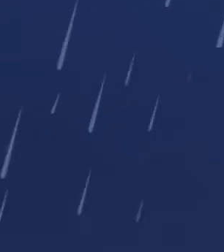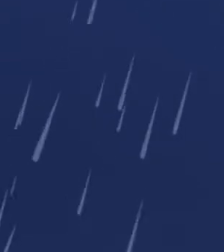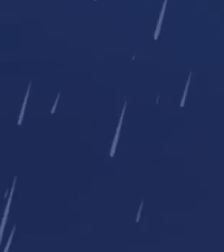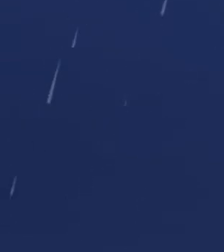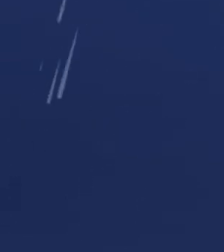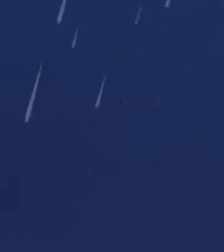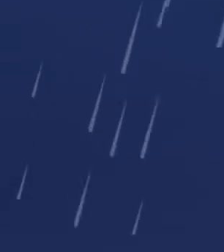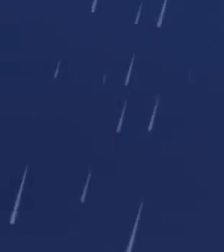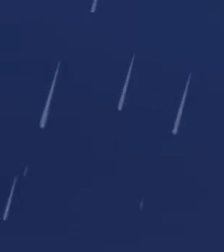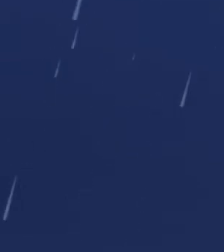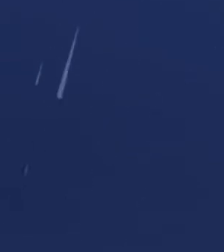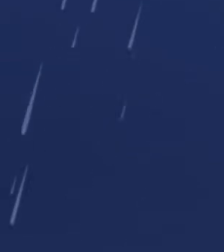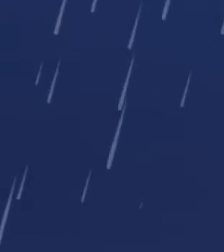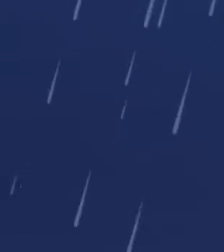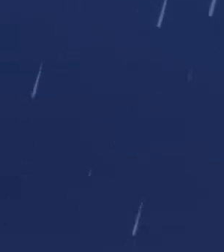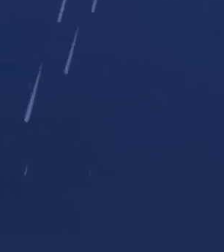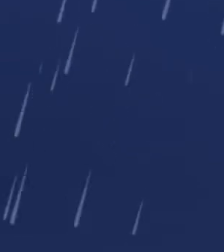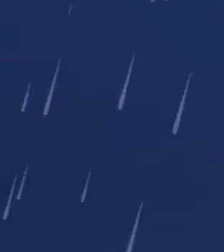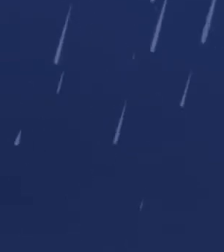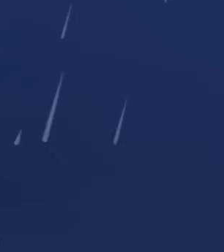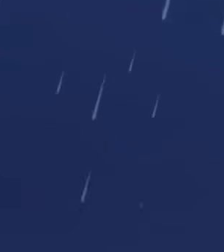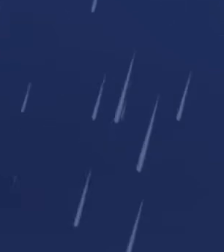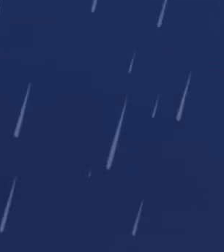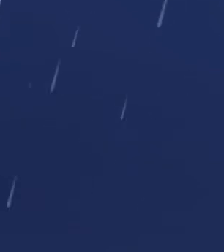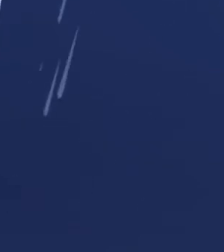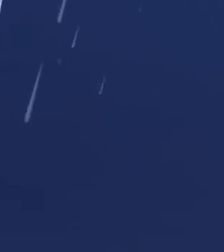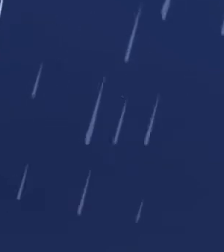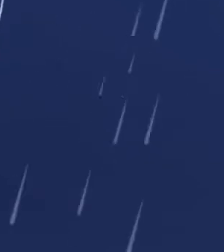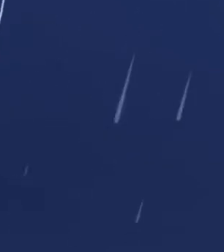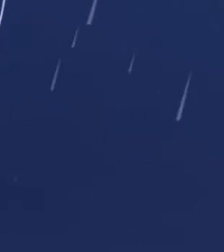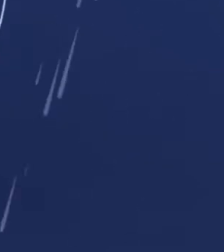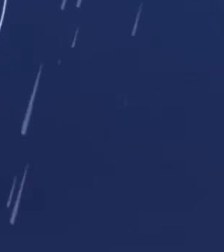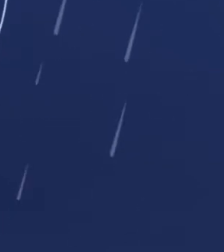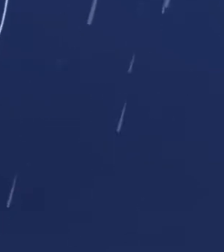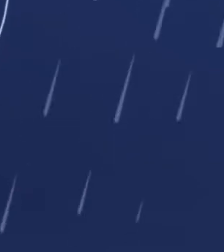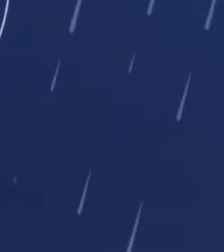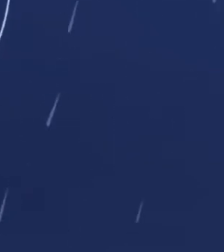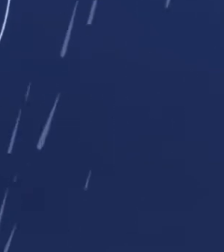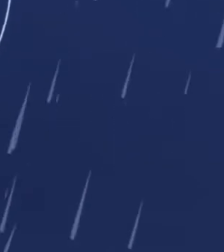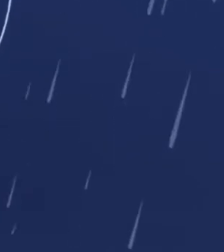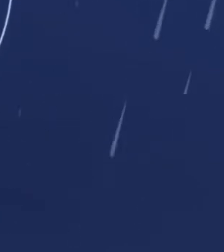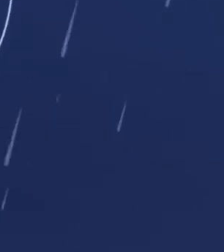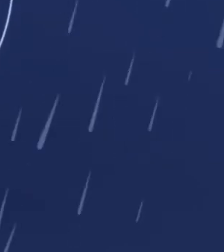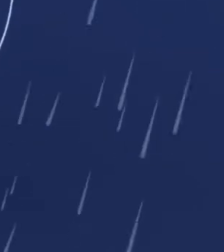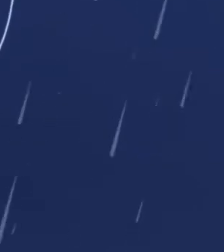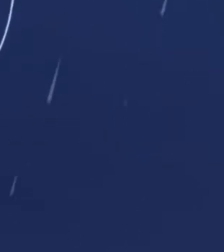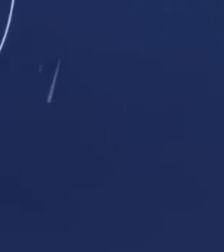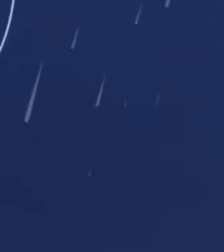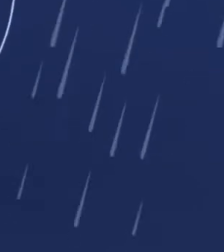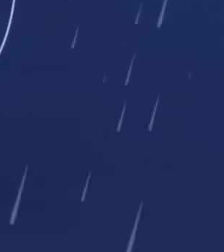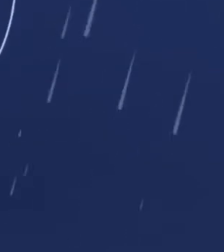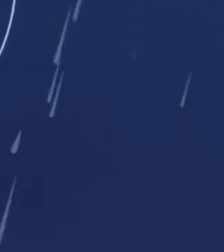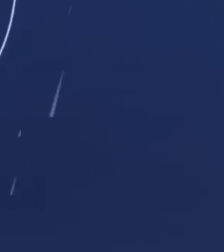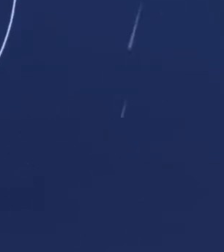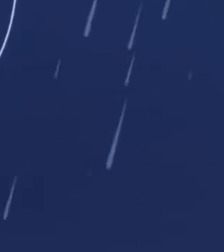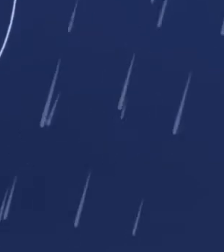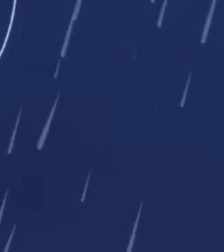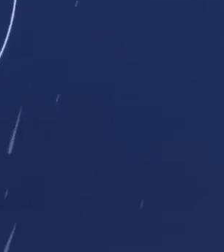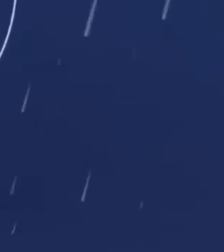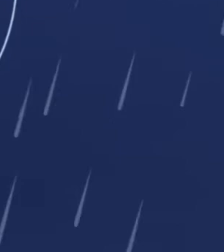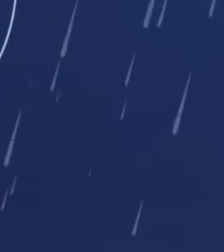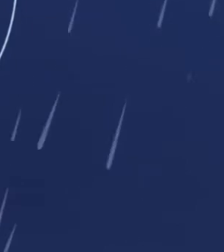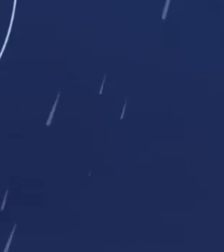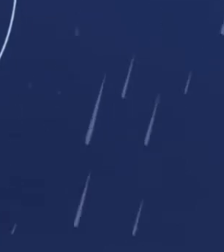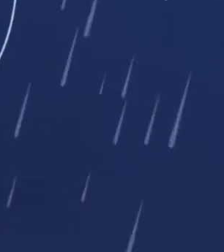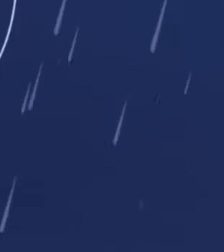e temperatura máxima de 29 graus. A mínima será de 20. Em Ituiutaba, o protetor solar vai ser necessário.